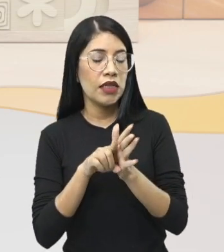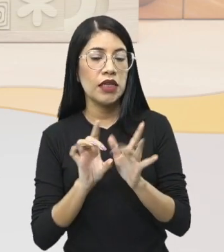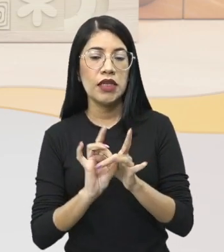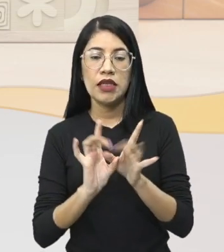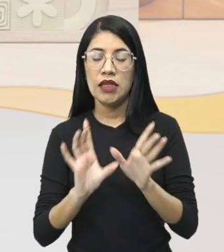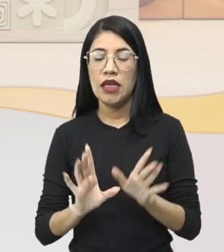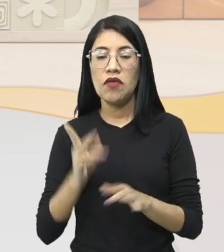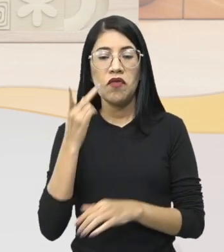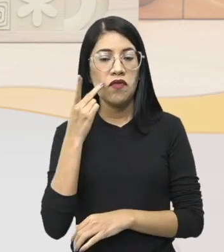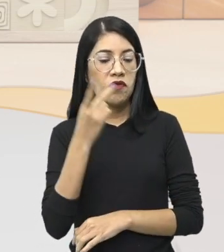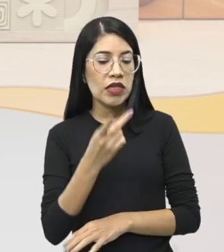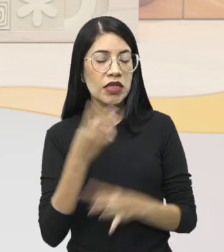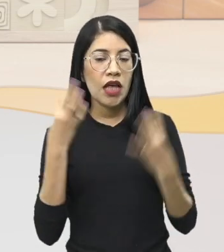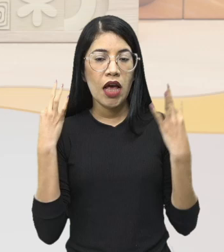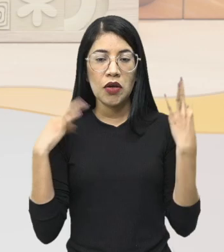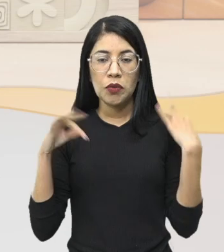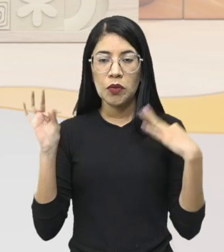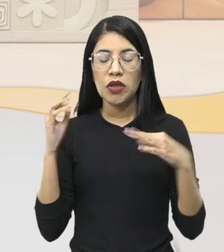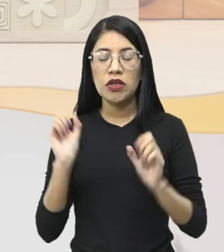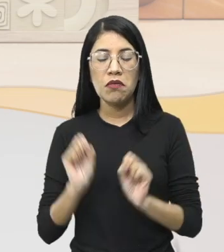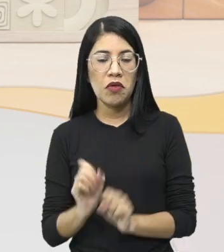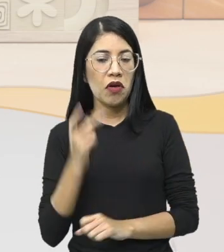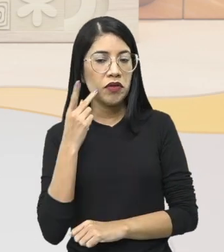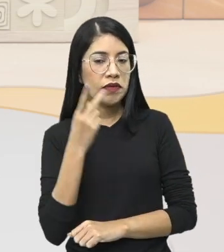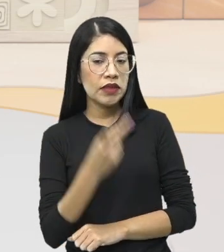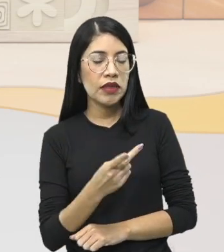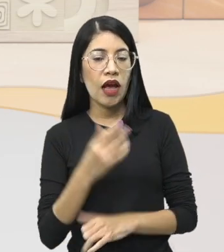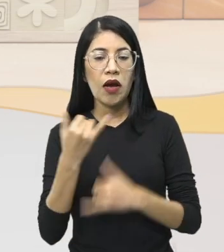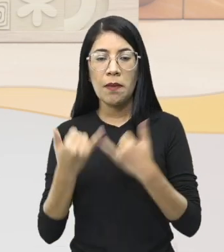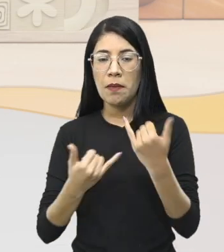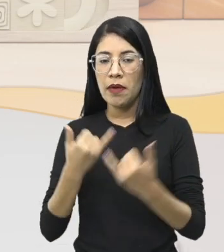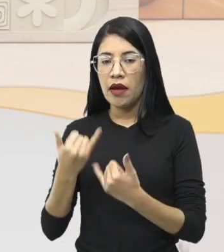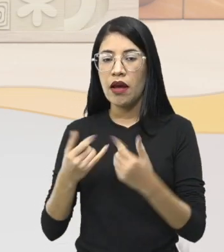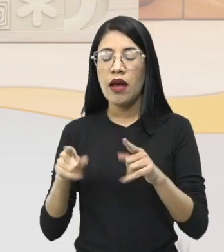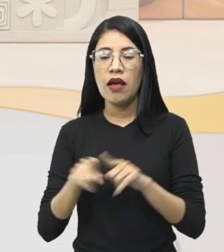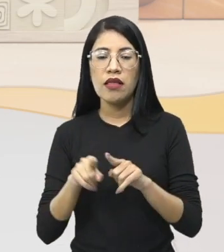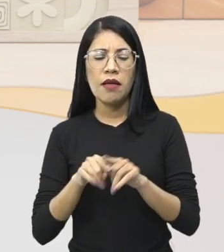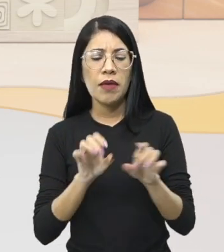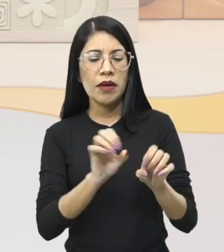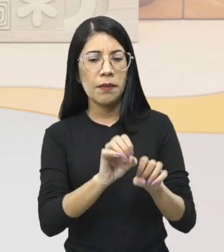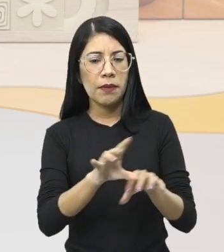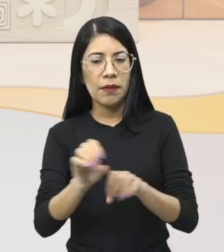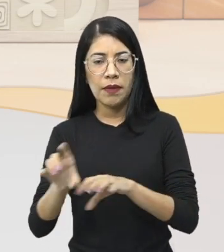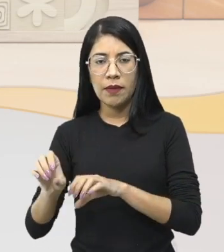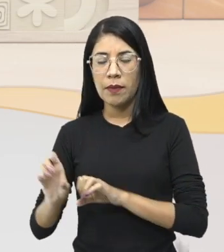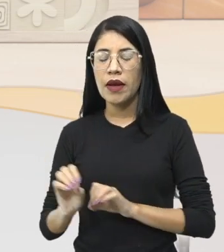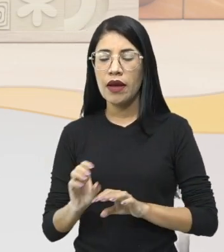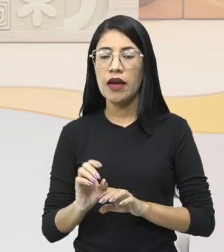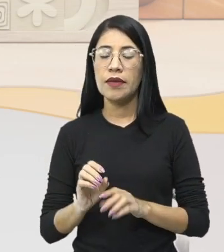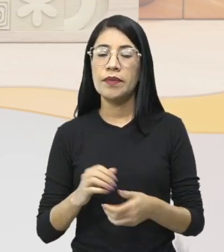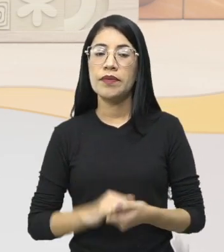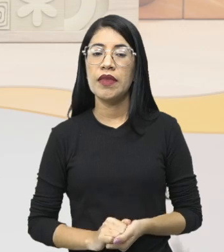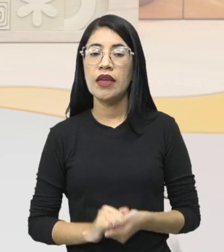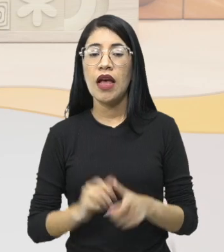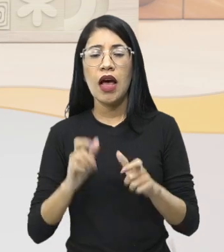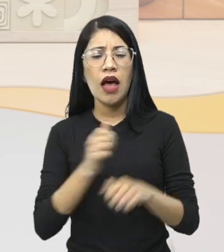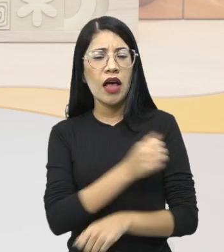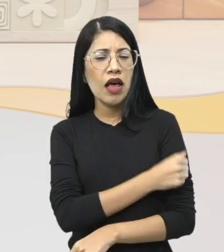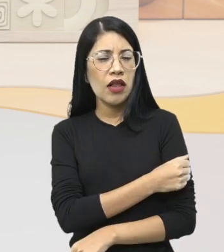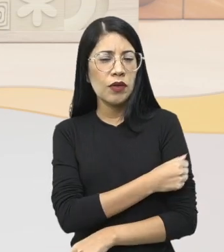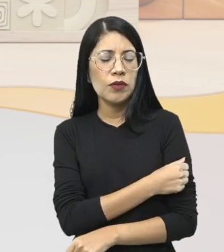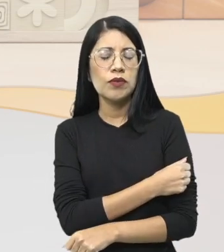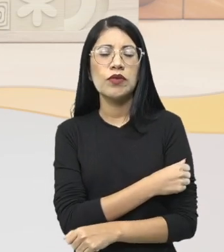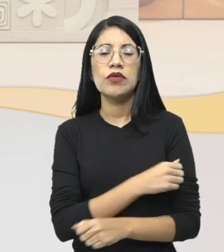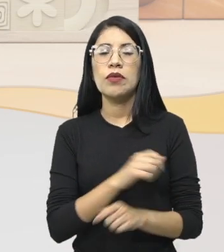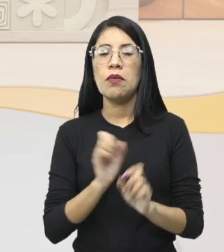científica, a visitação turística, recreativa ou até mesmo educacional, né, onde alunos de